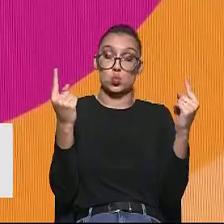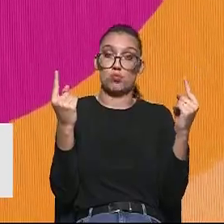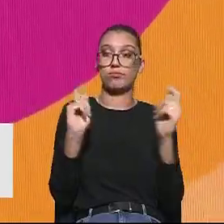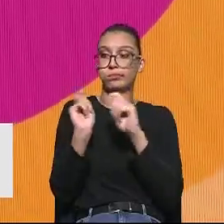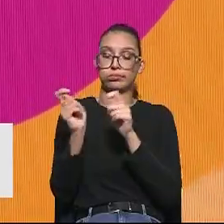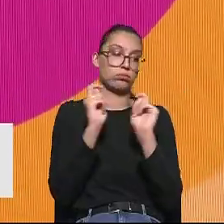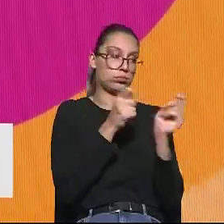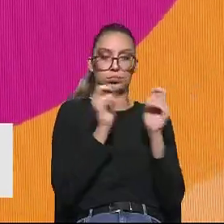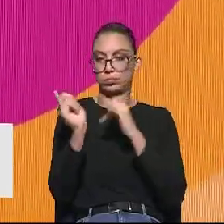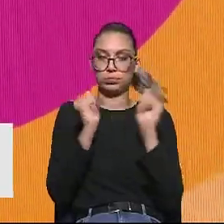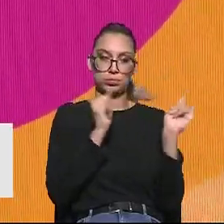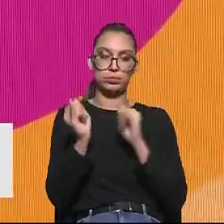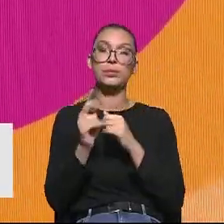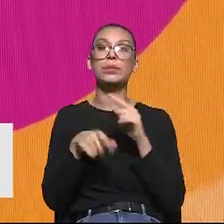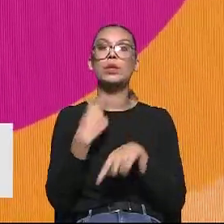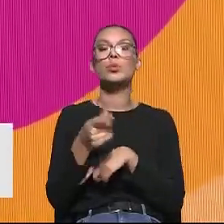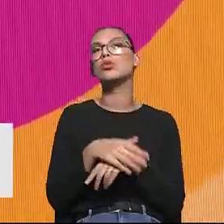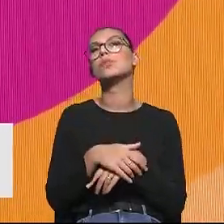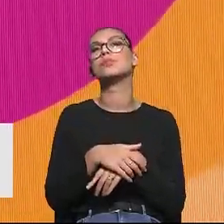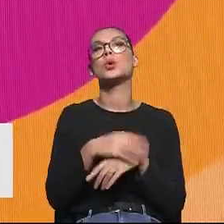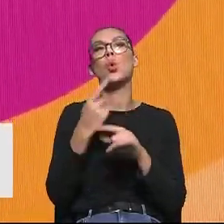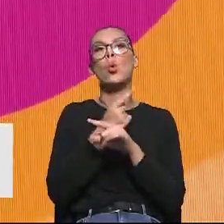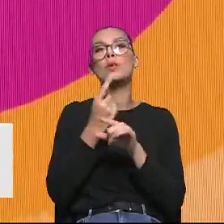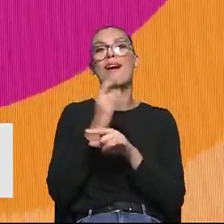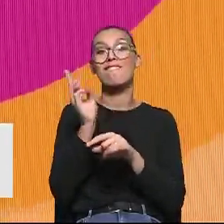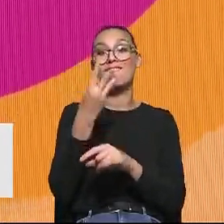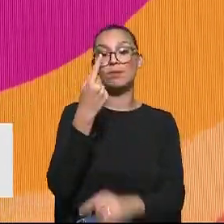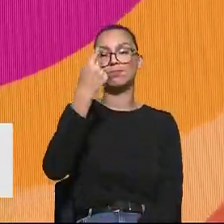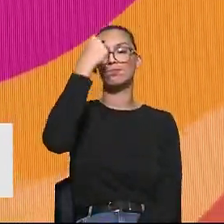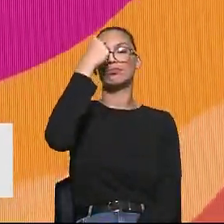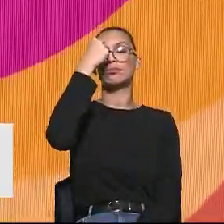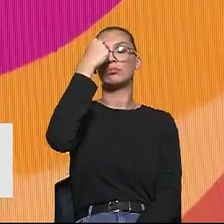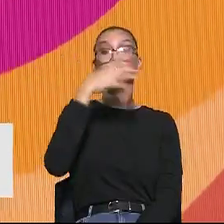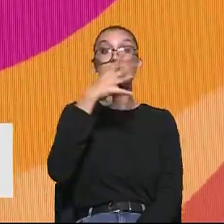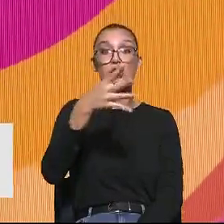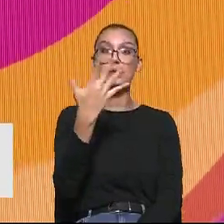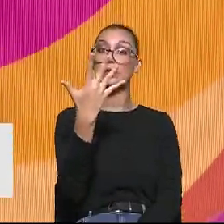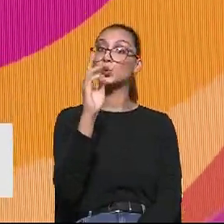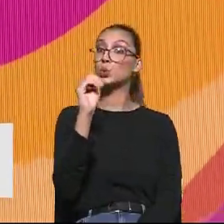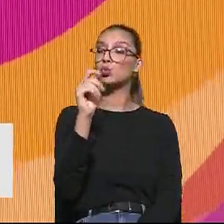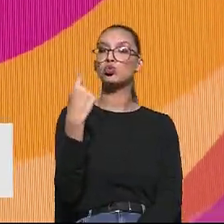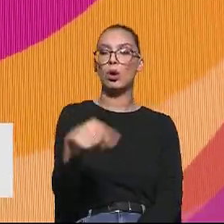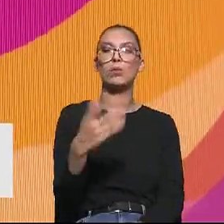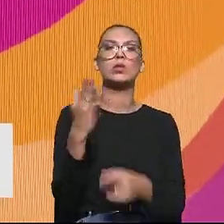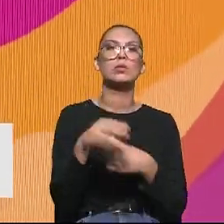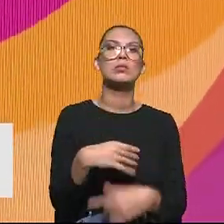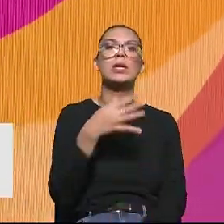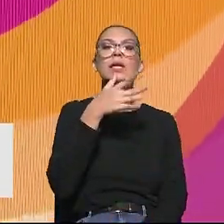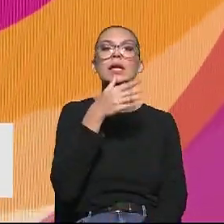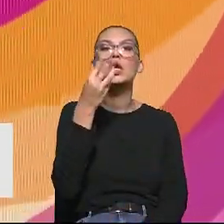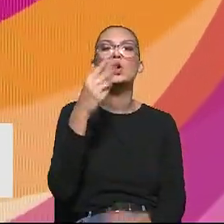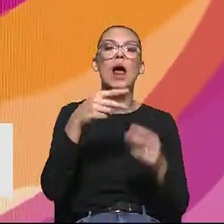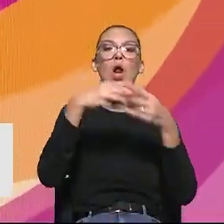e vão ter que nomear 3 coisas que lhes venham à cabeça, mas só têm 5 segundos para o fazer. Por exemplo, 3 cores do